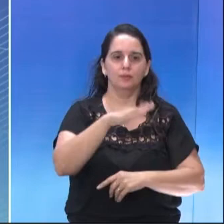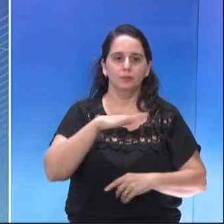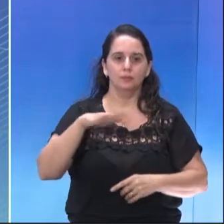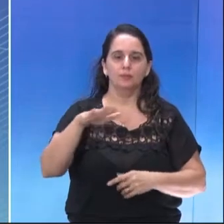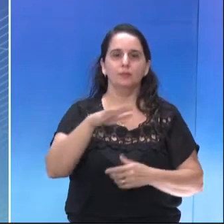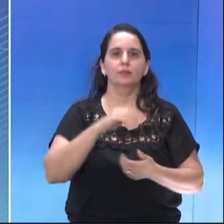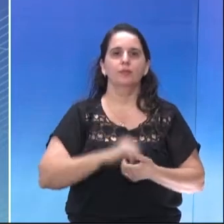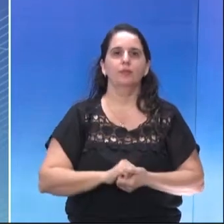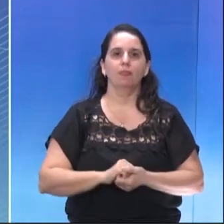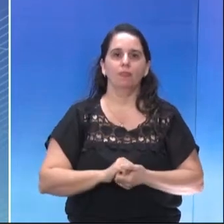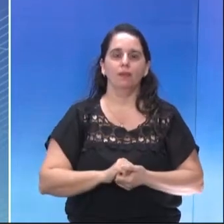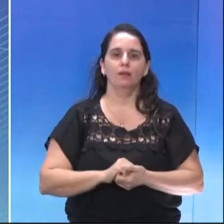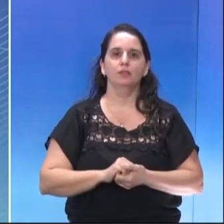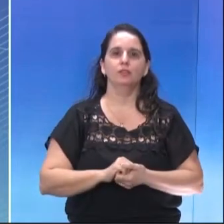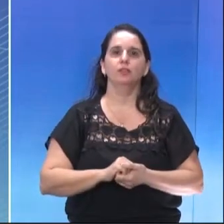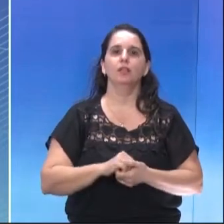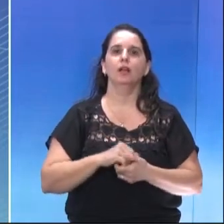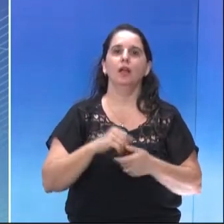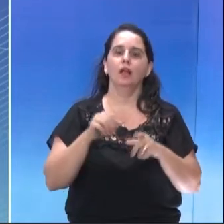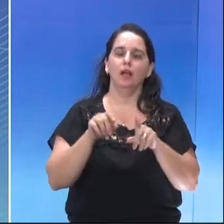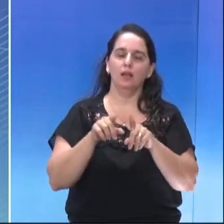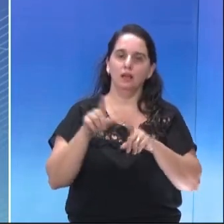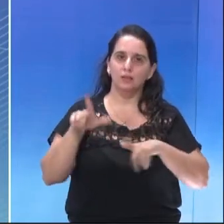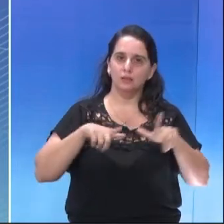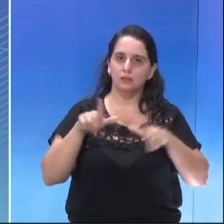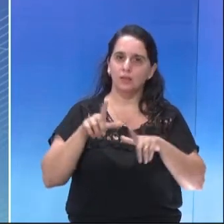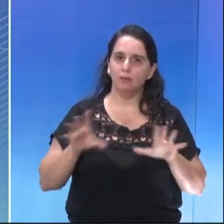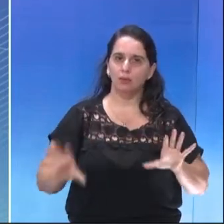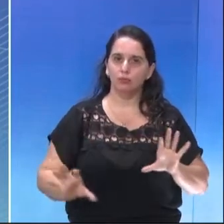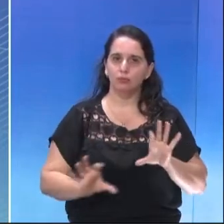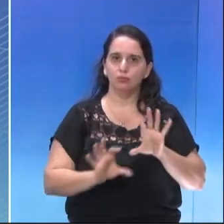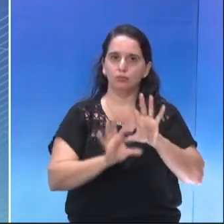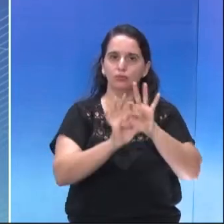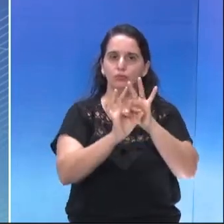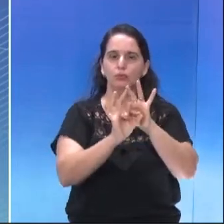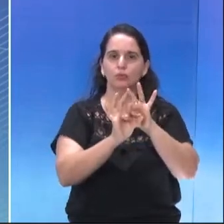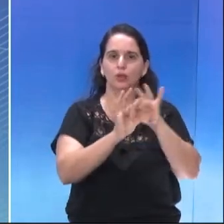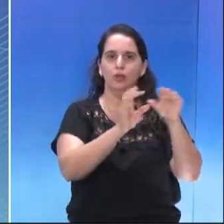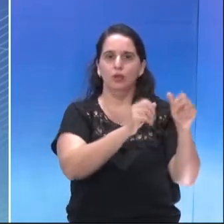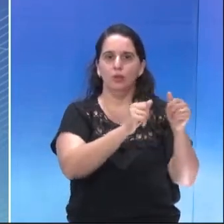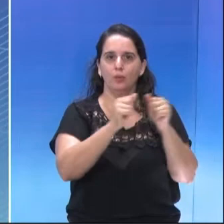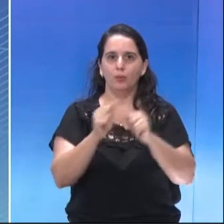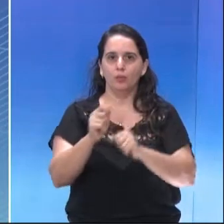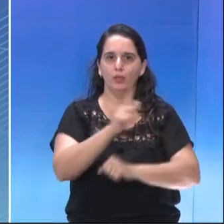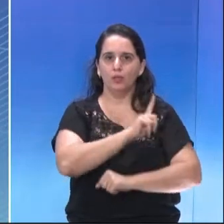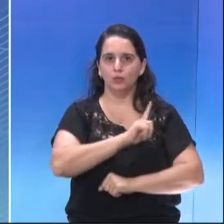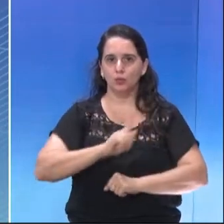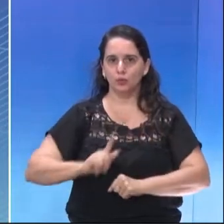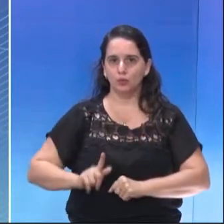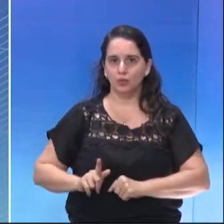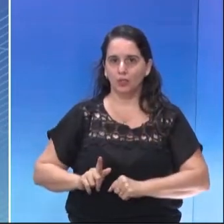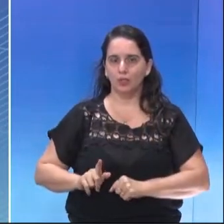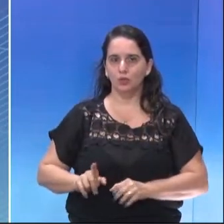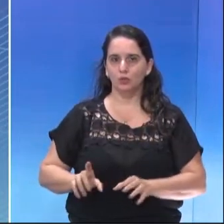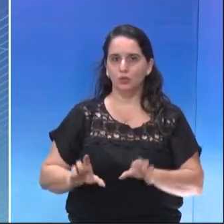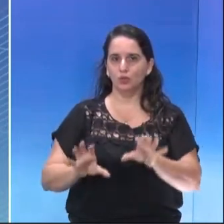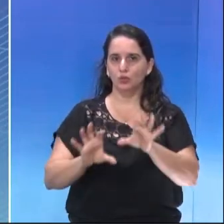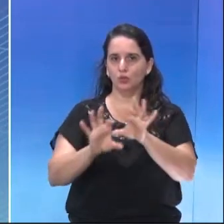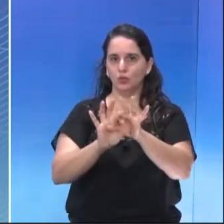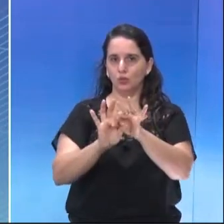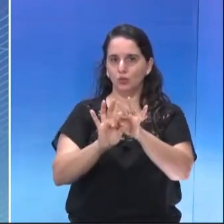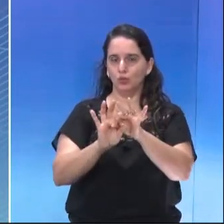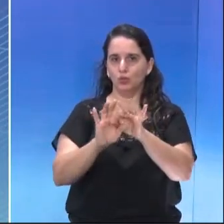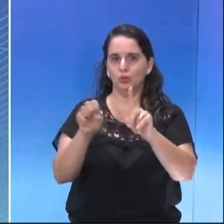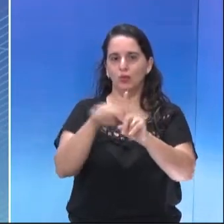por exemplo, aliançada entre poder público e sociedade. A sociedade também tem